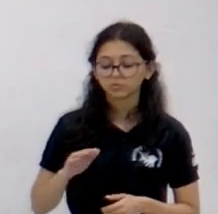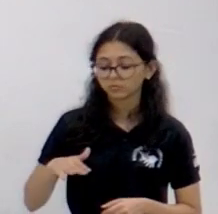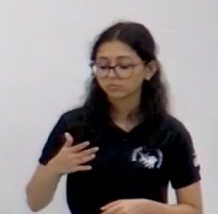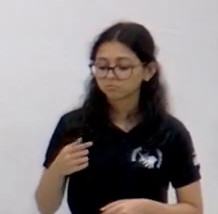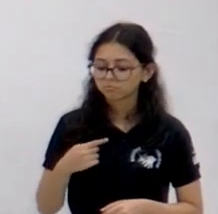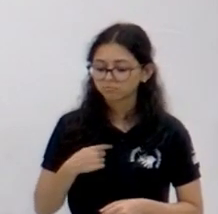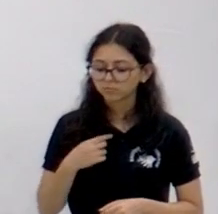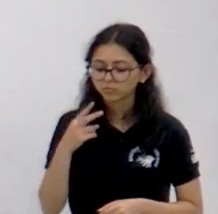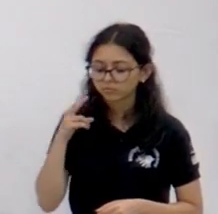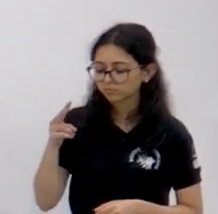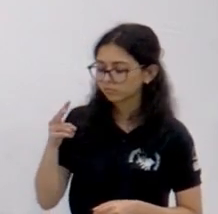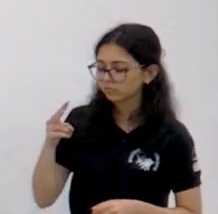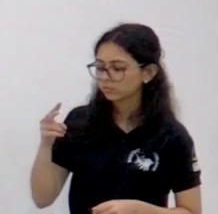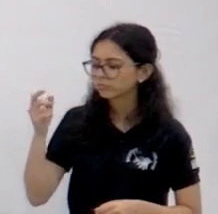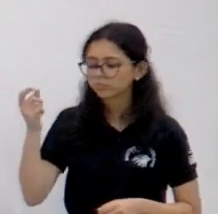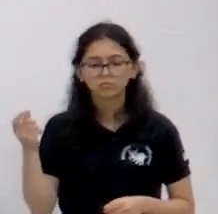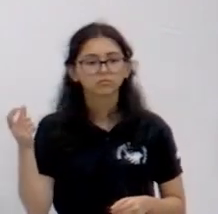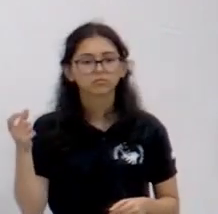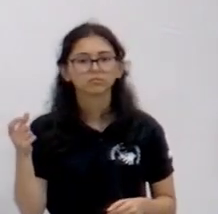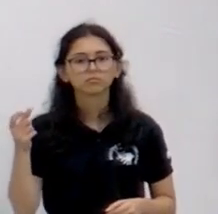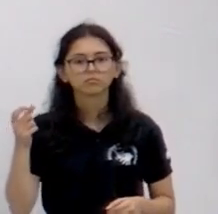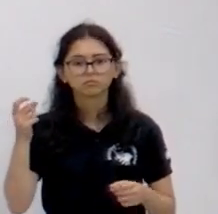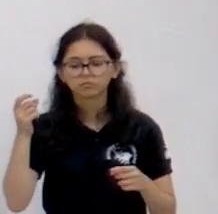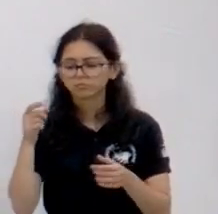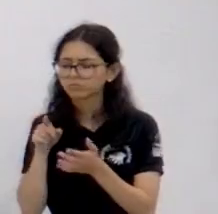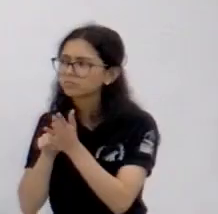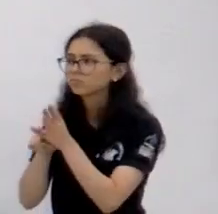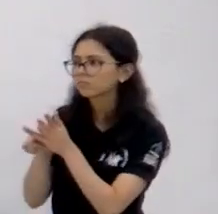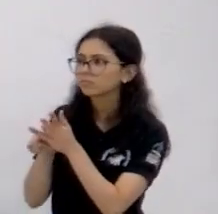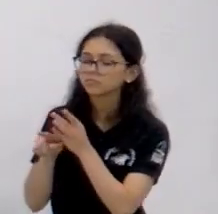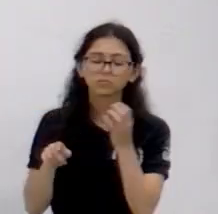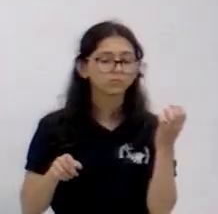duvidar de maneira saudável, claro, questionar a